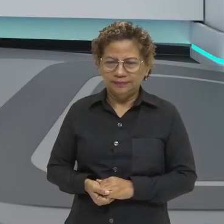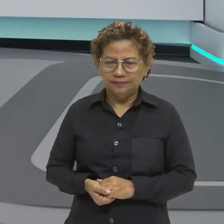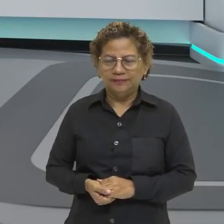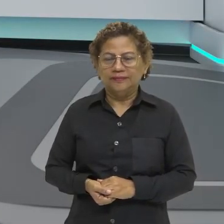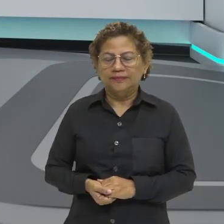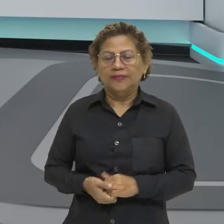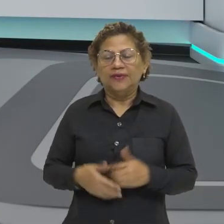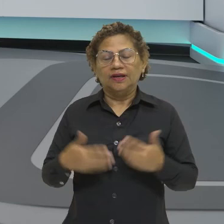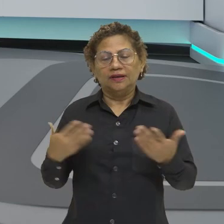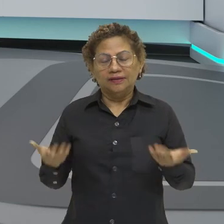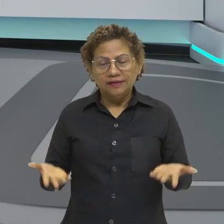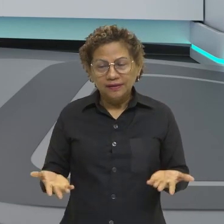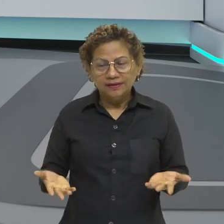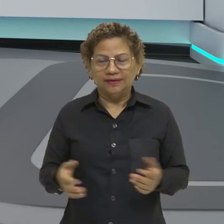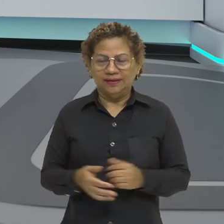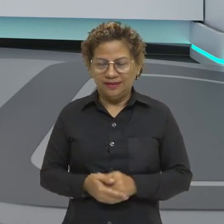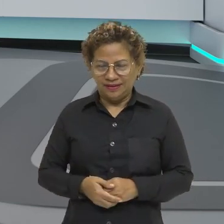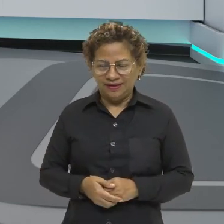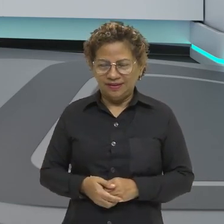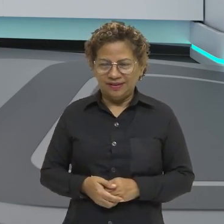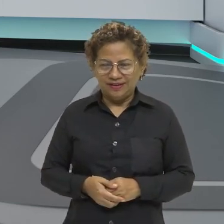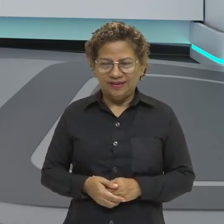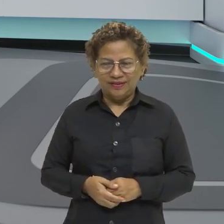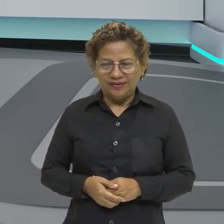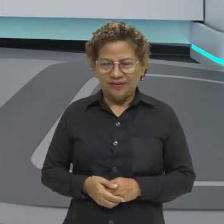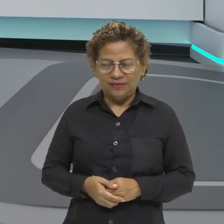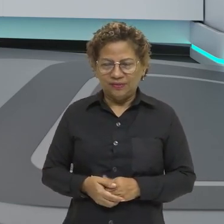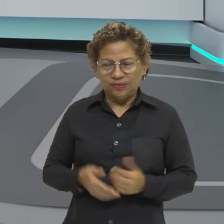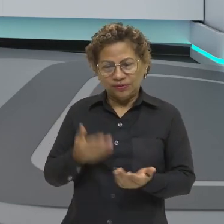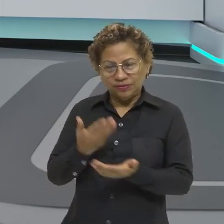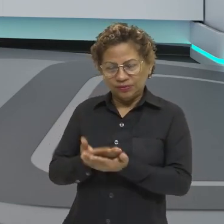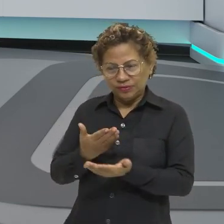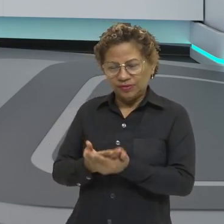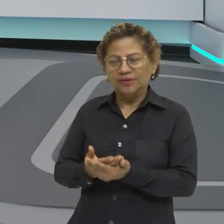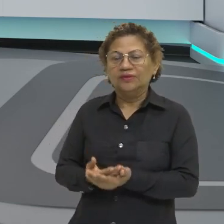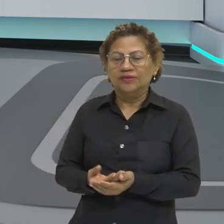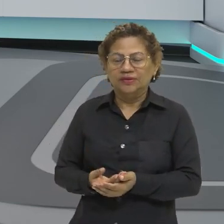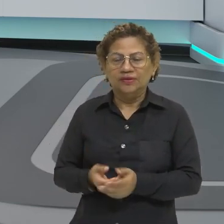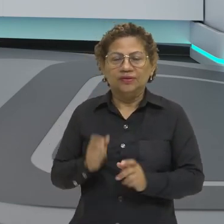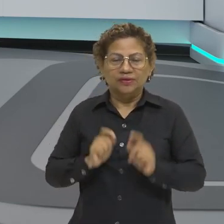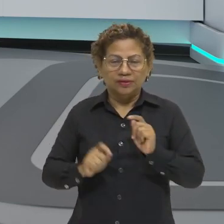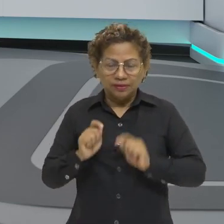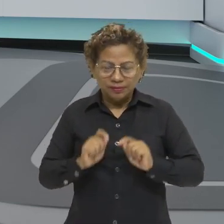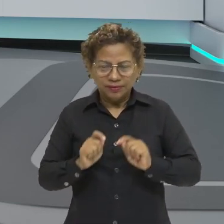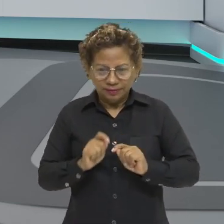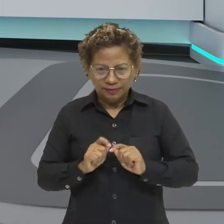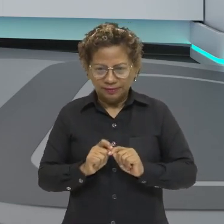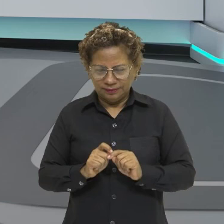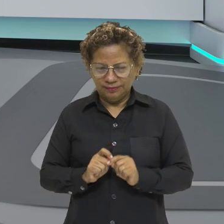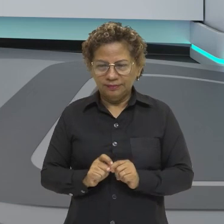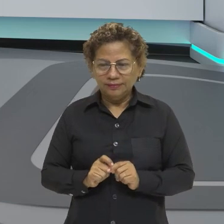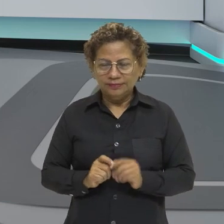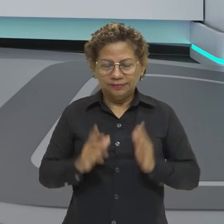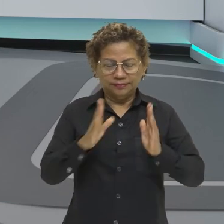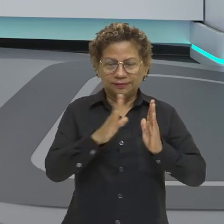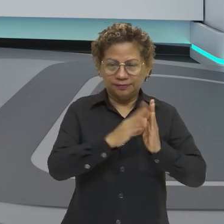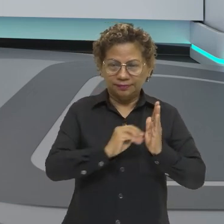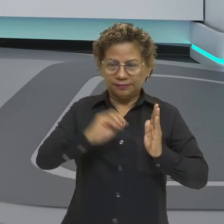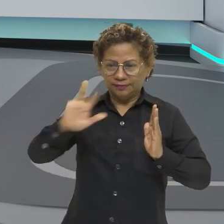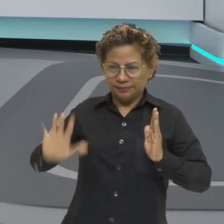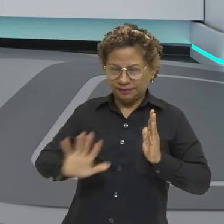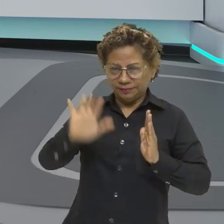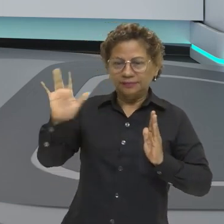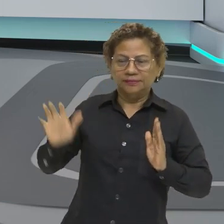Então é isso, pessoal. Hoje nós estudamos sobre a intertextualidade, compreendemos que ela pode ser explícita e